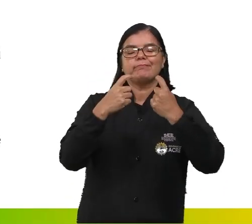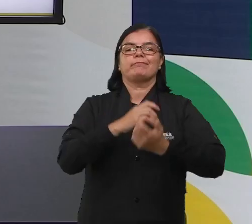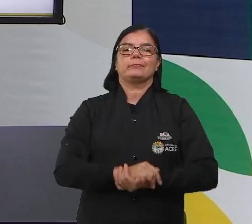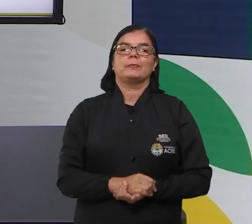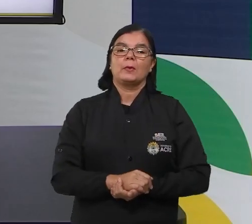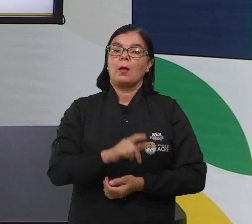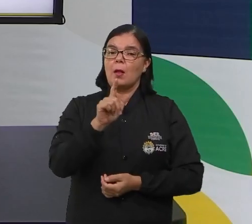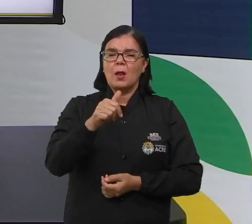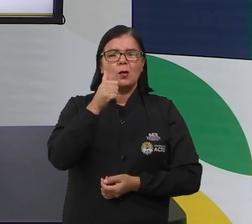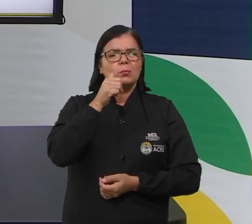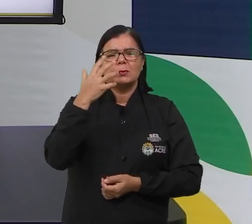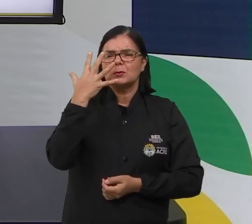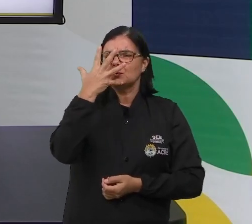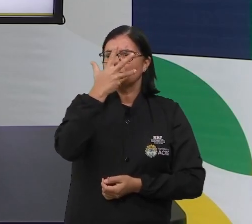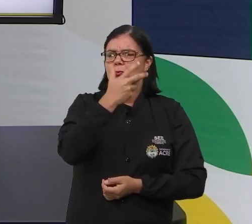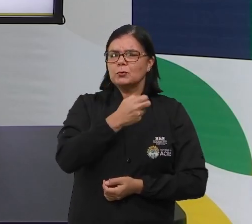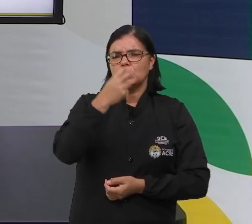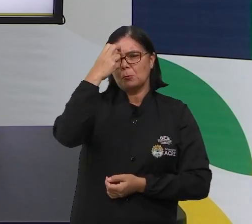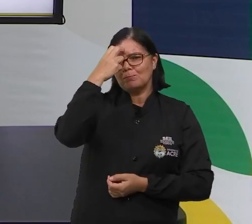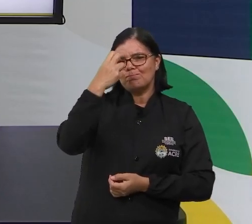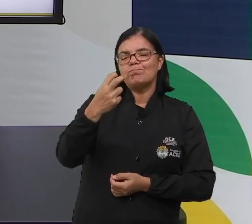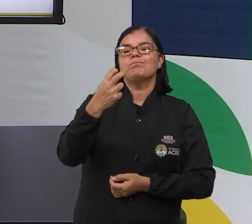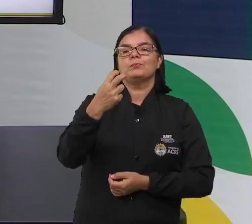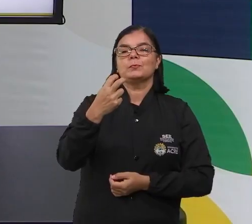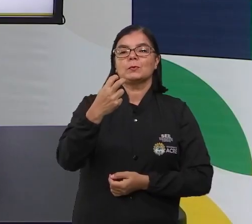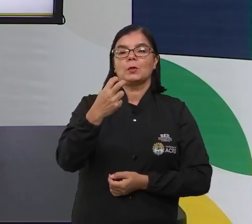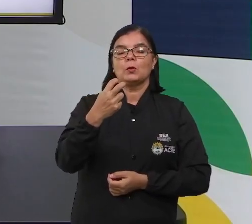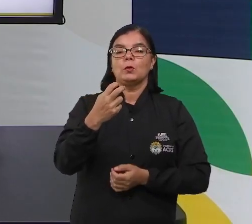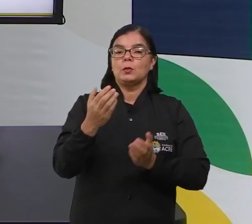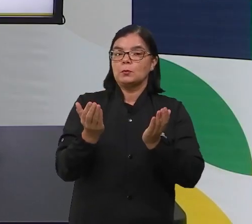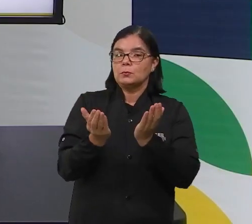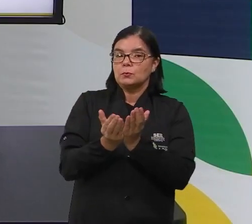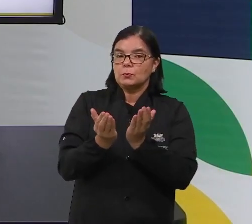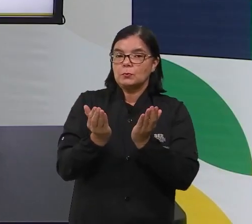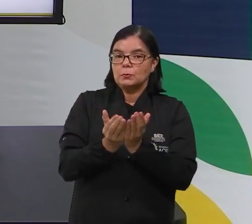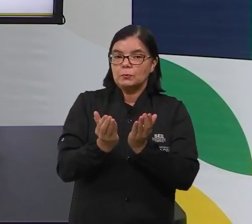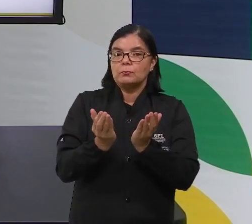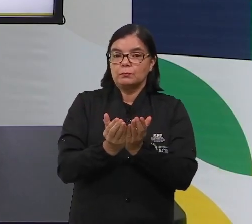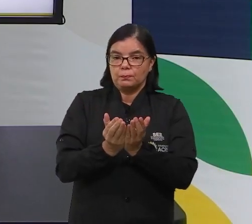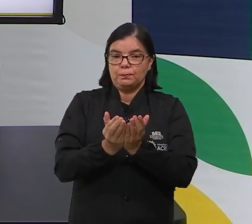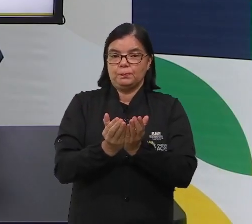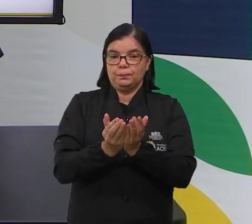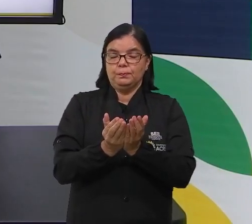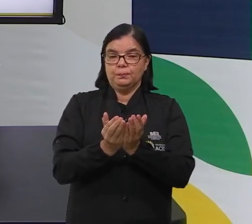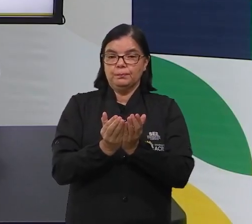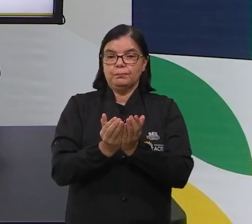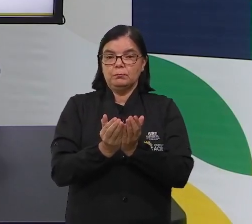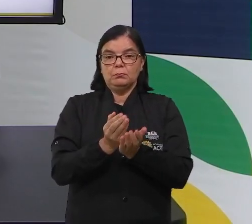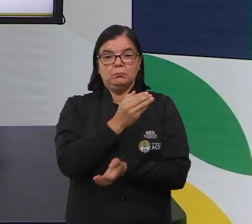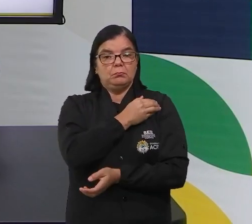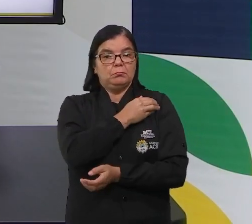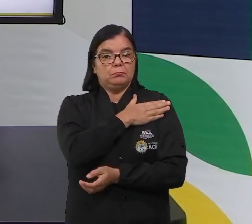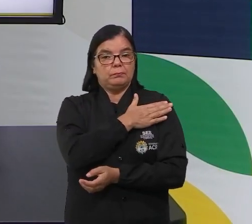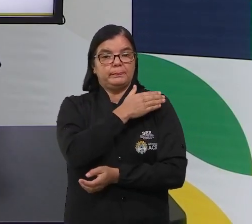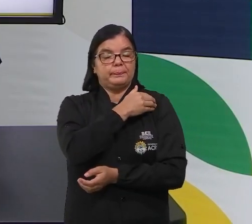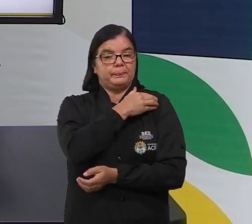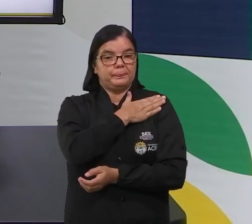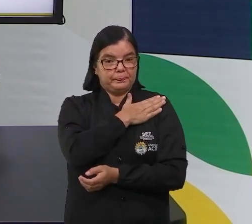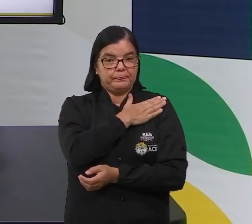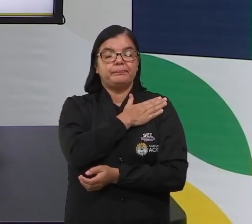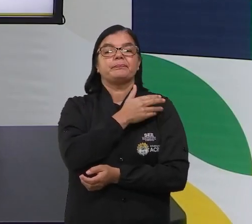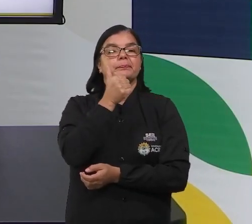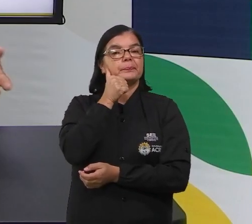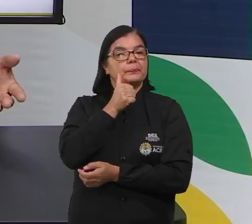era uma mulher tão sábia, tão culta, que os cristãos ficaram com preconceito